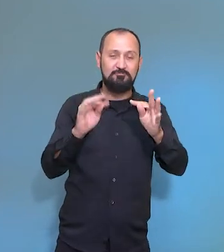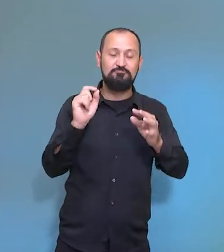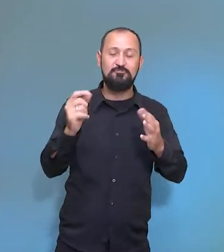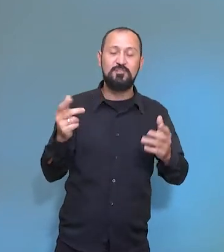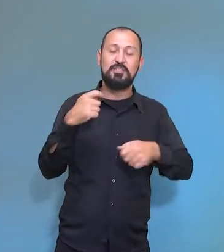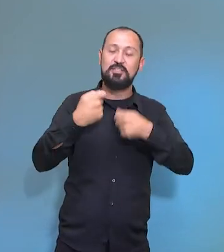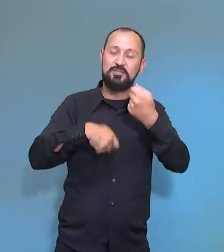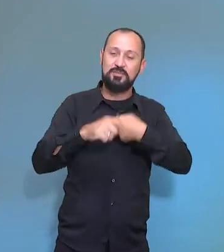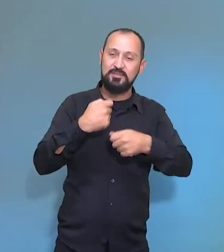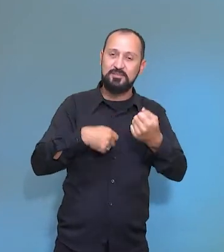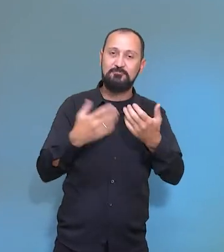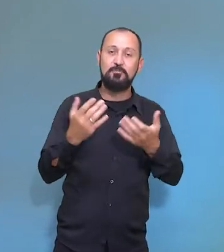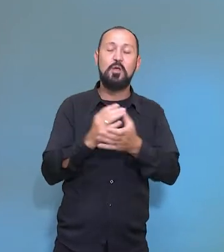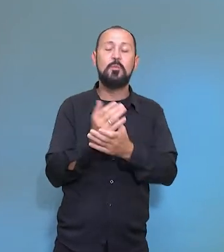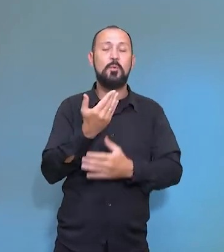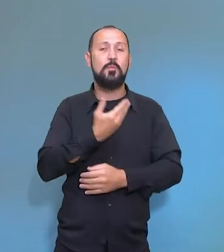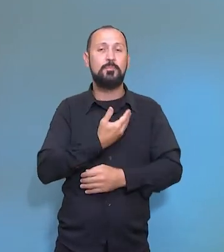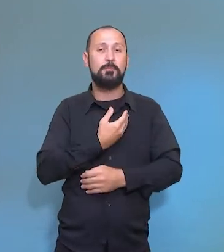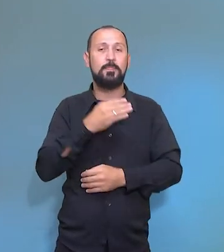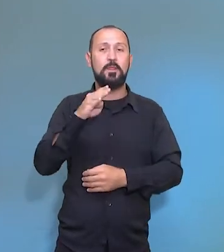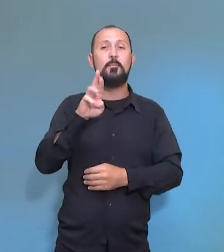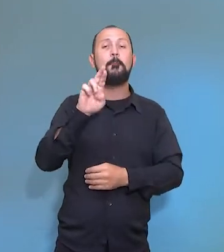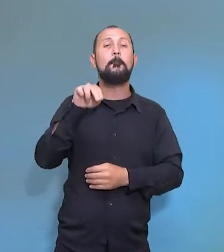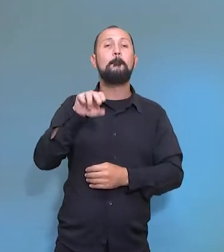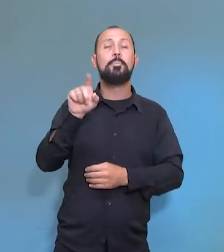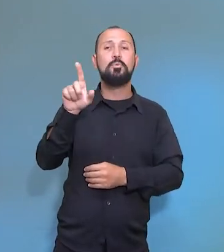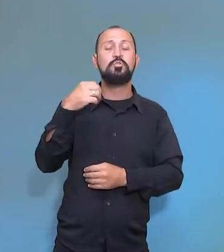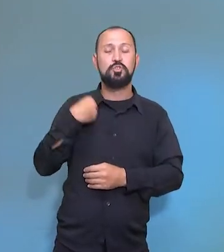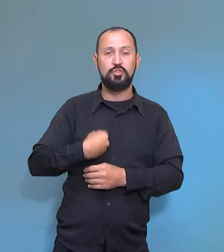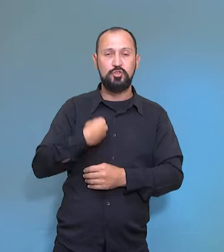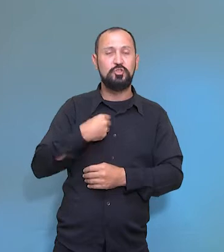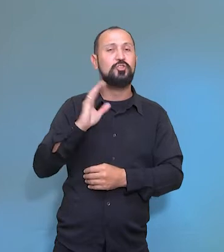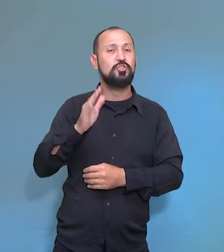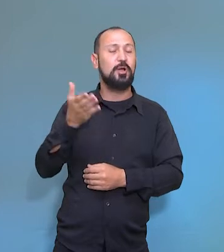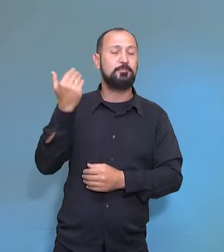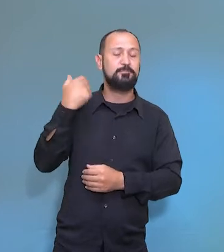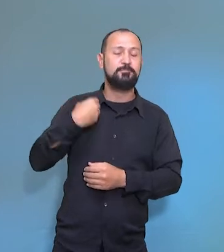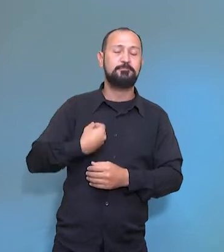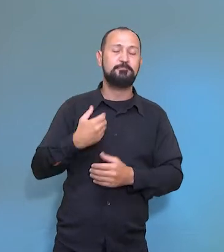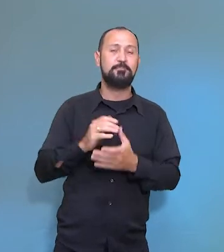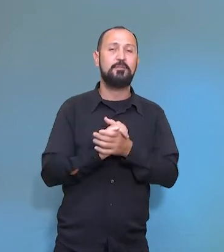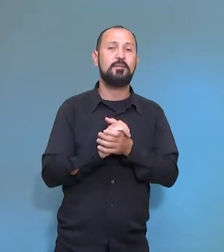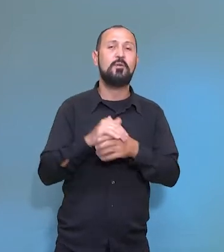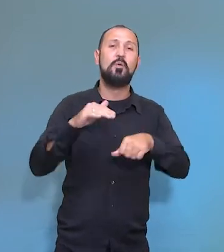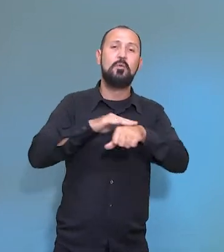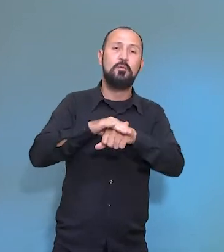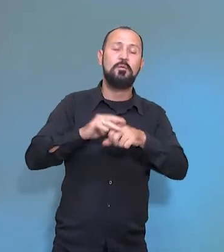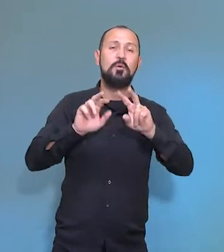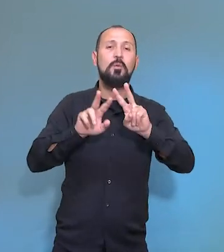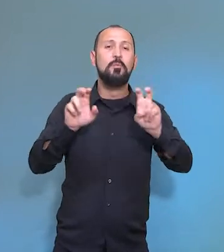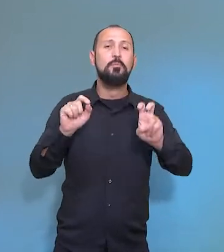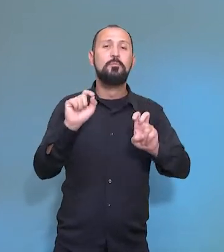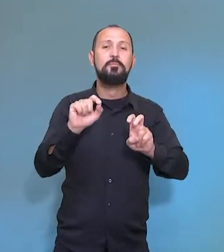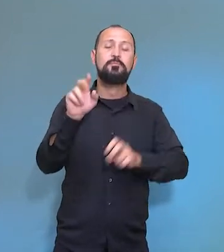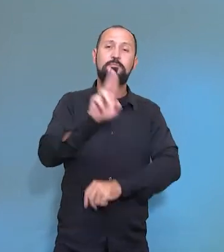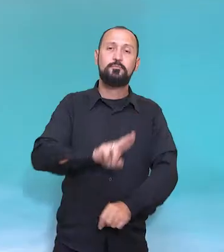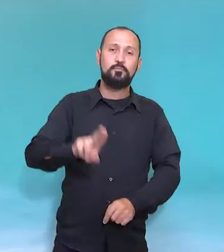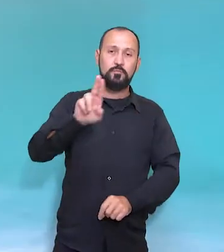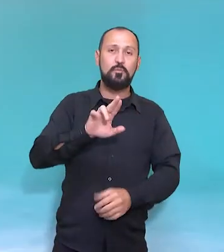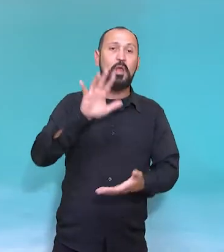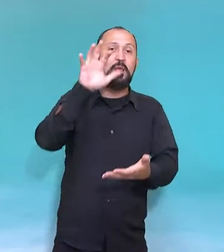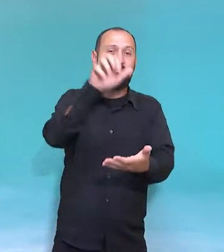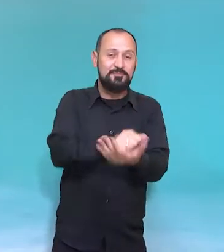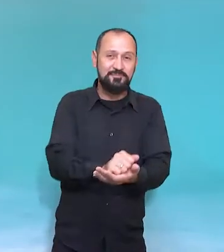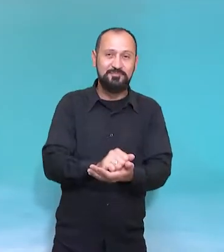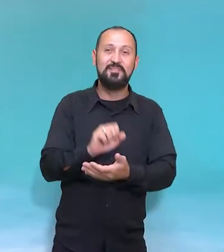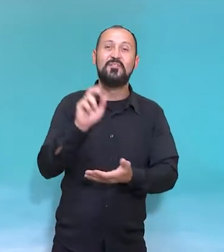tecnológica aí da burocracia brasileira, é o meu amigo Bruno Rumiato, que já participou aqui do Ponto de Vista, na oportunidade, falando sobre o